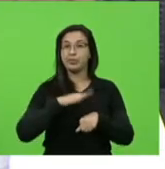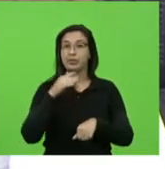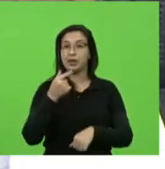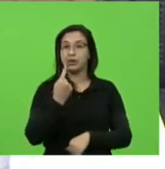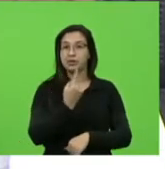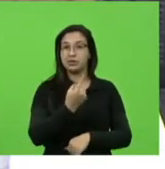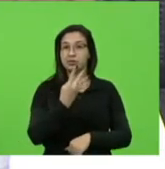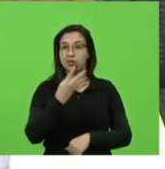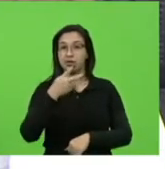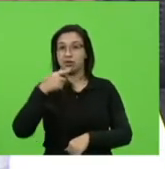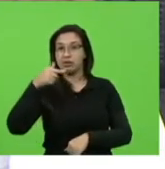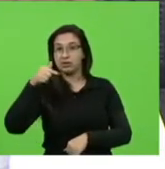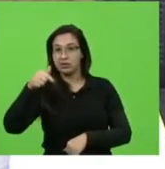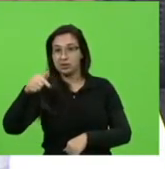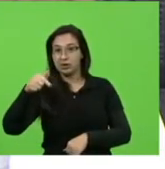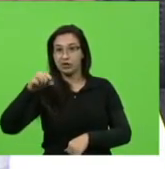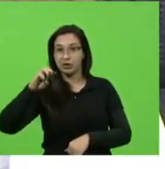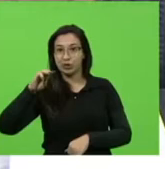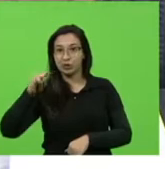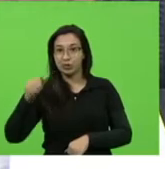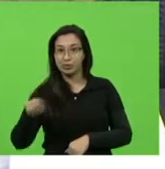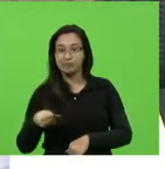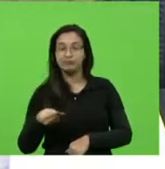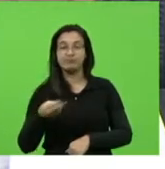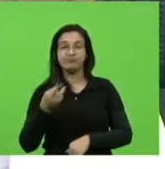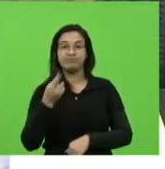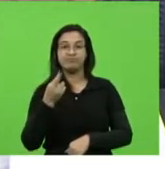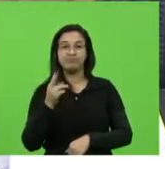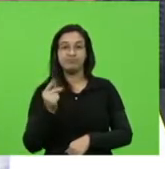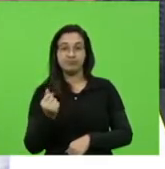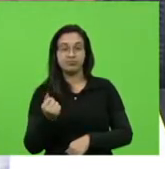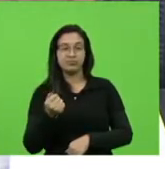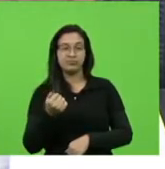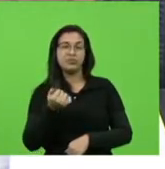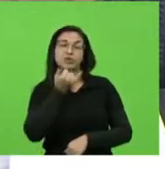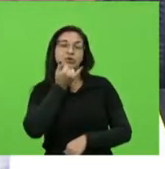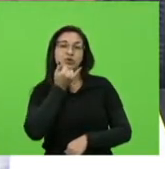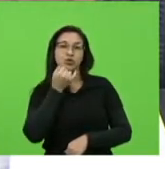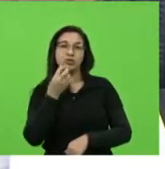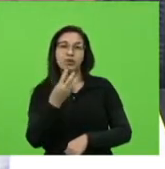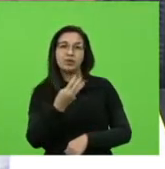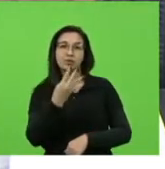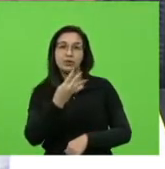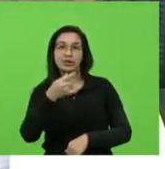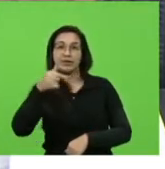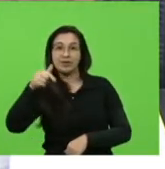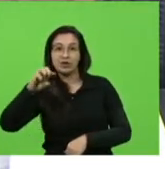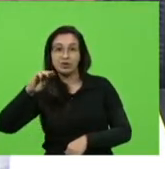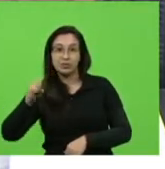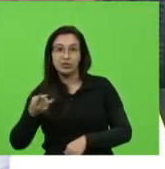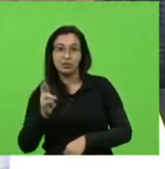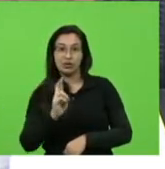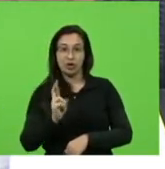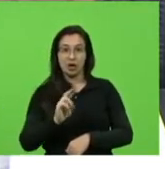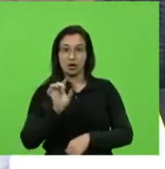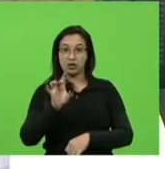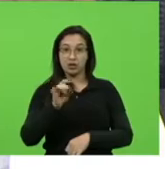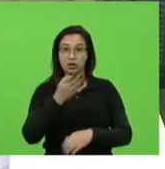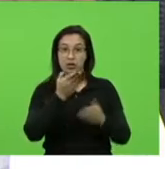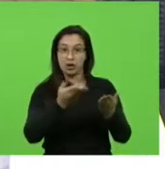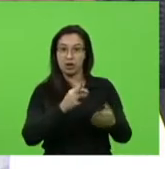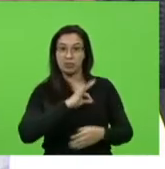147 milhões de reais. Minto, 347 milhões de reais. Só para a Polícia Militar são